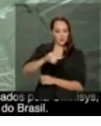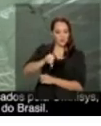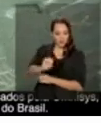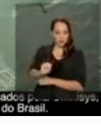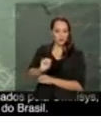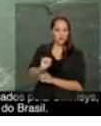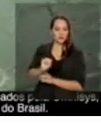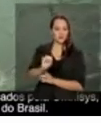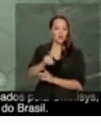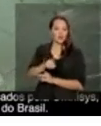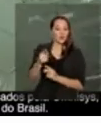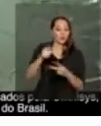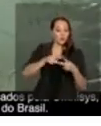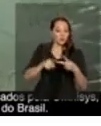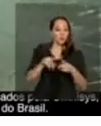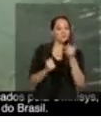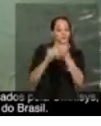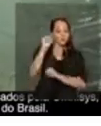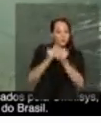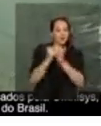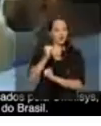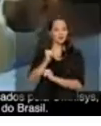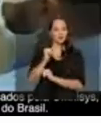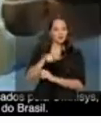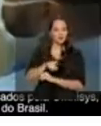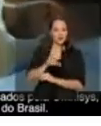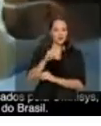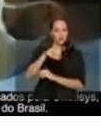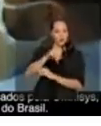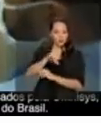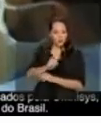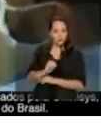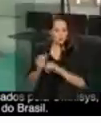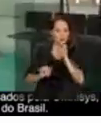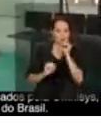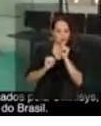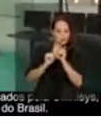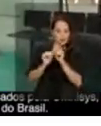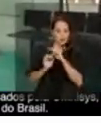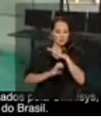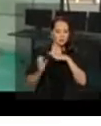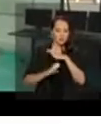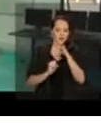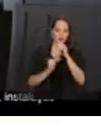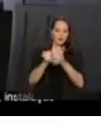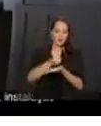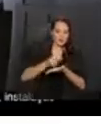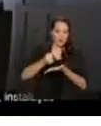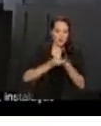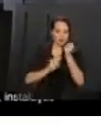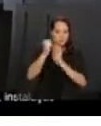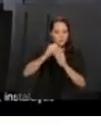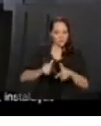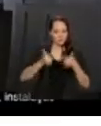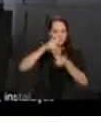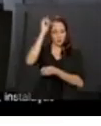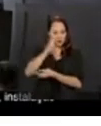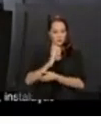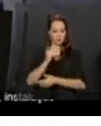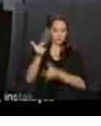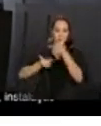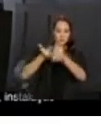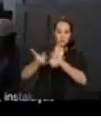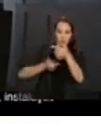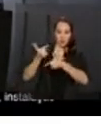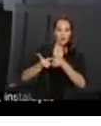RSM-970S, ambos fabricados pela Omnisys, empresa da Base Industrial de Defesa do Brasil. As atividades relacionadas